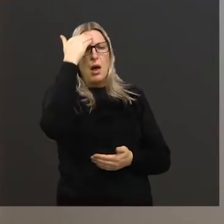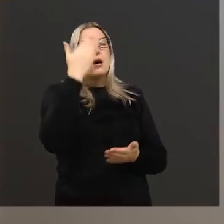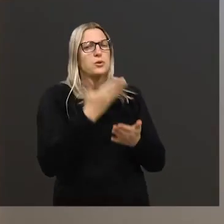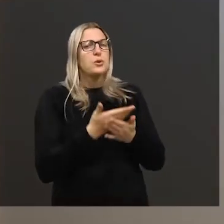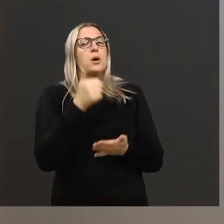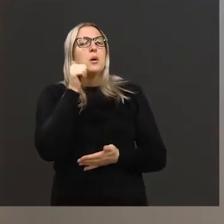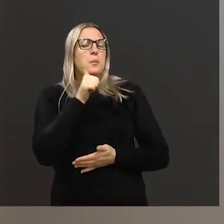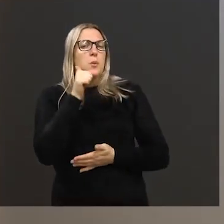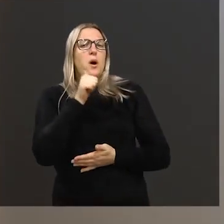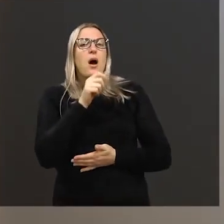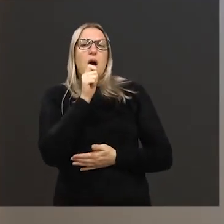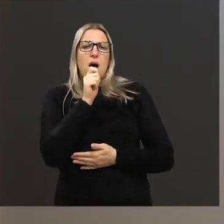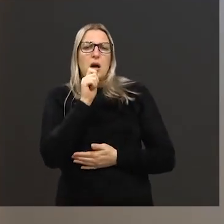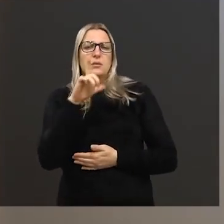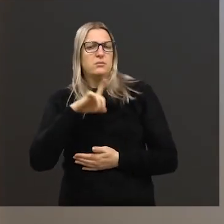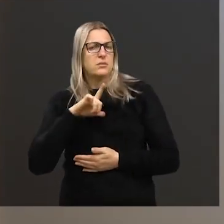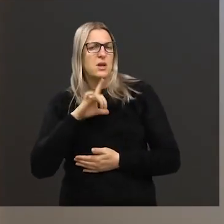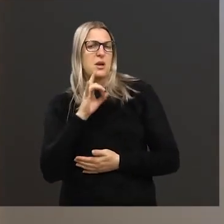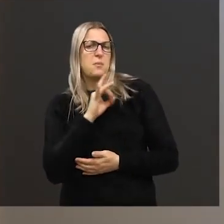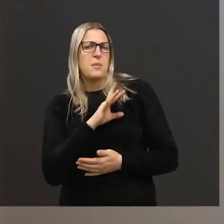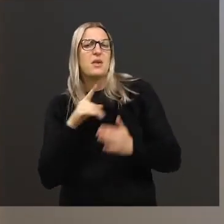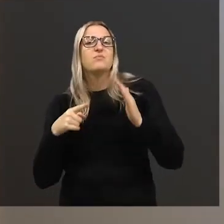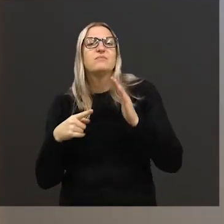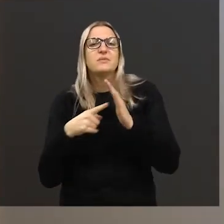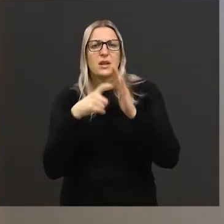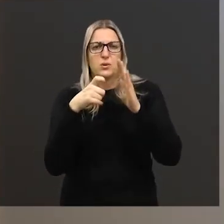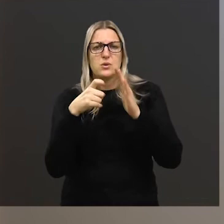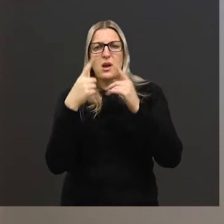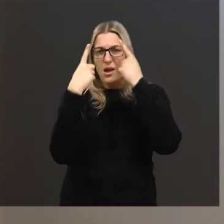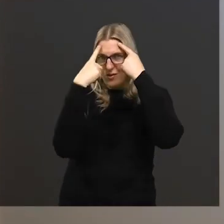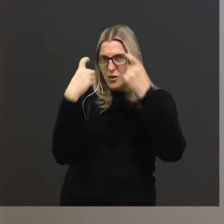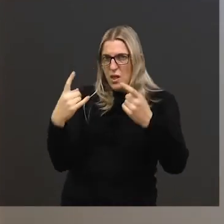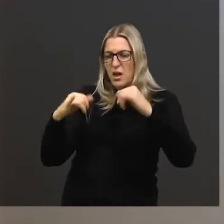Eu creio que algumas mulheres ainda têm medo de